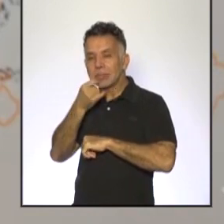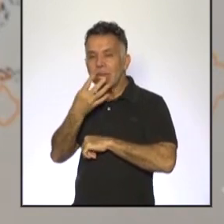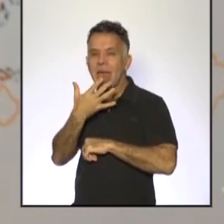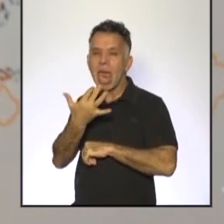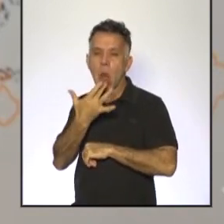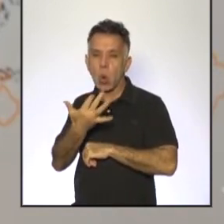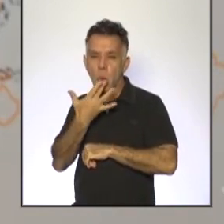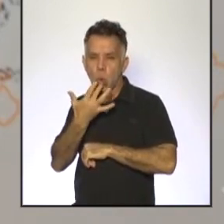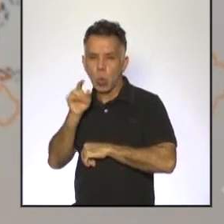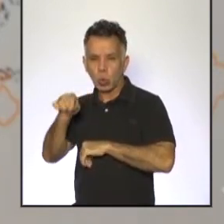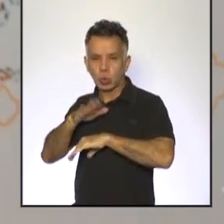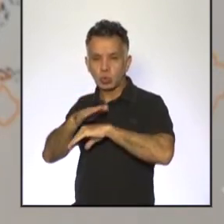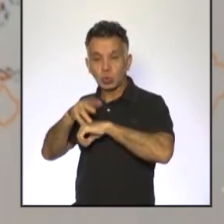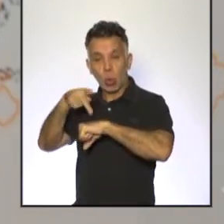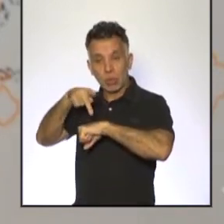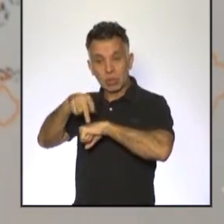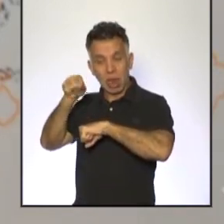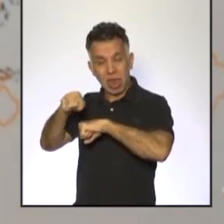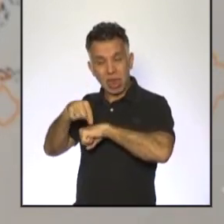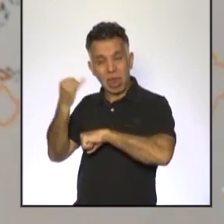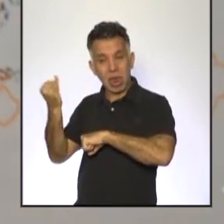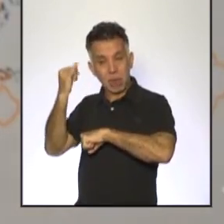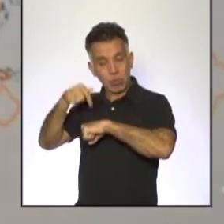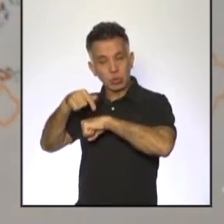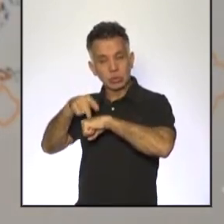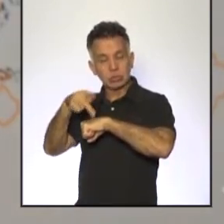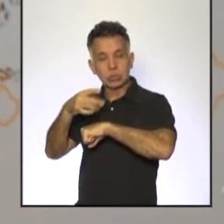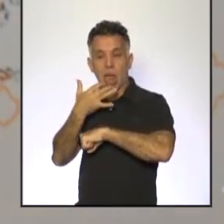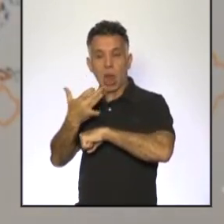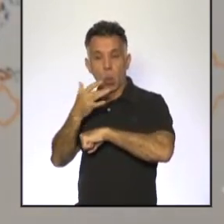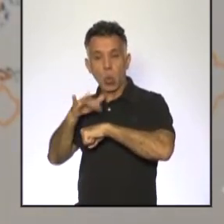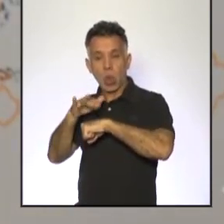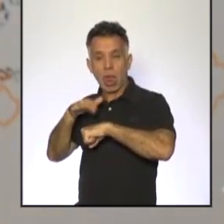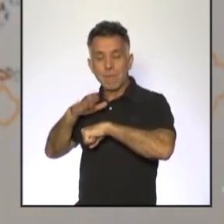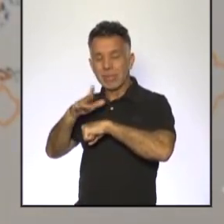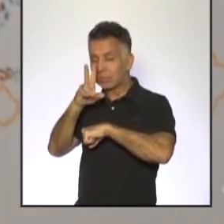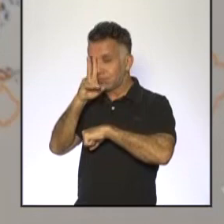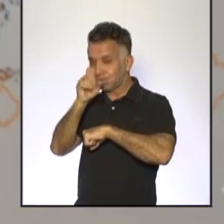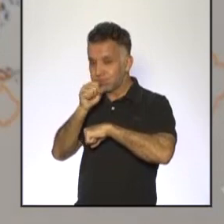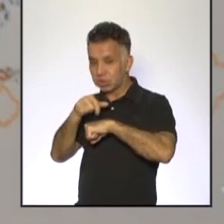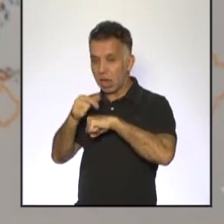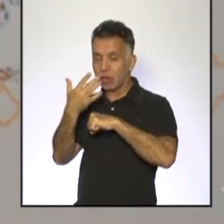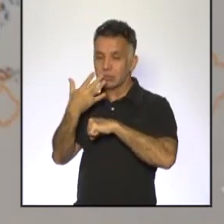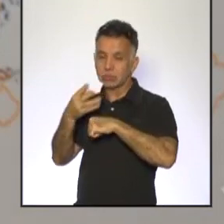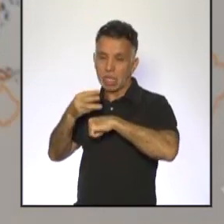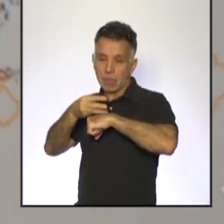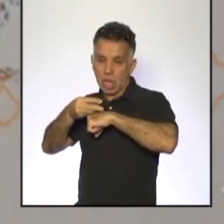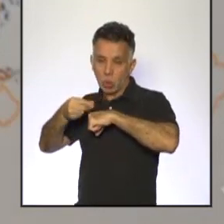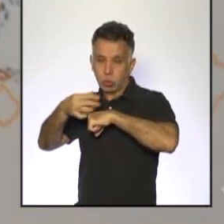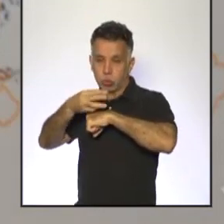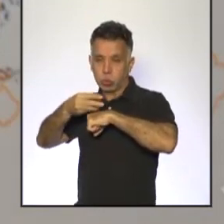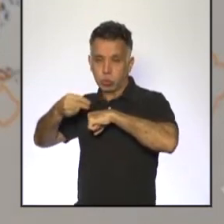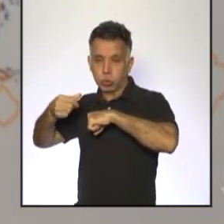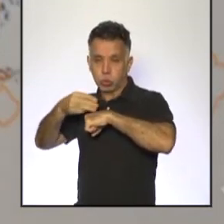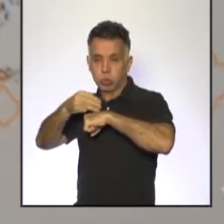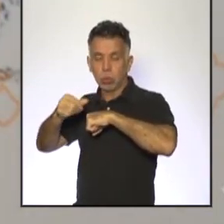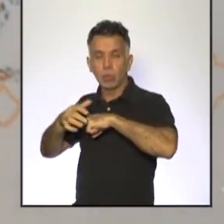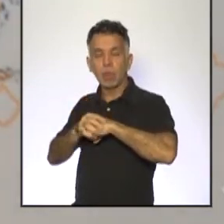andesítico é muito importante porque é um magma de características mais densas, mais viscosas,